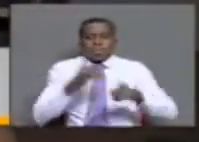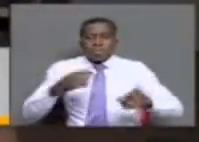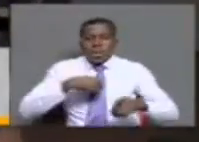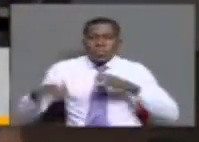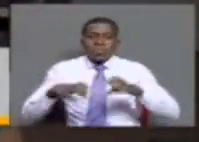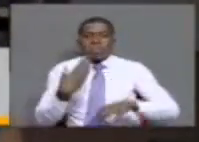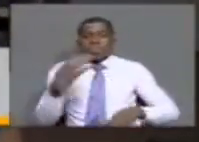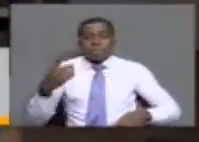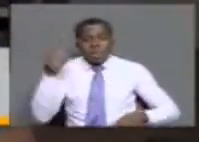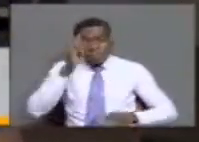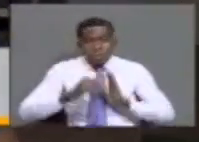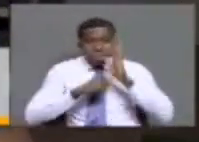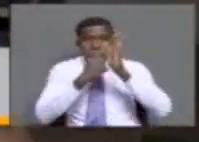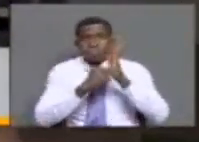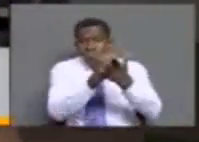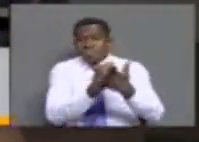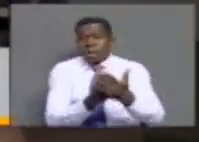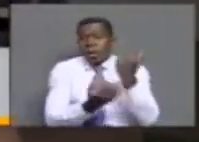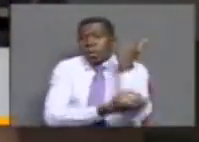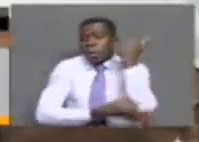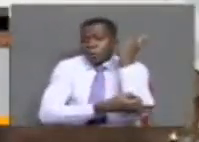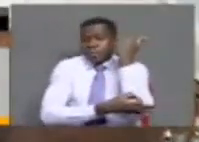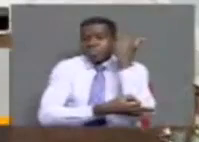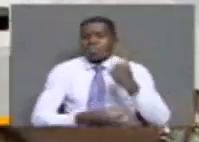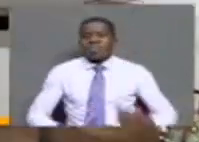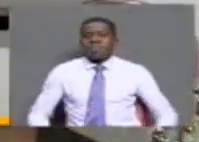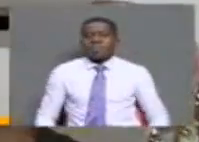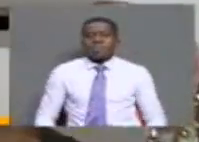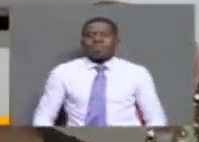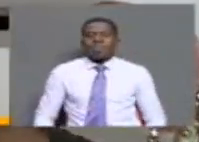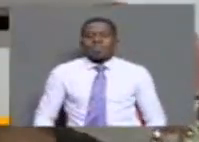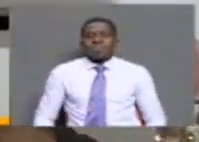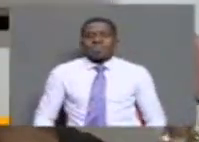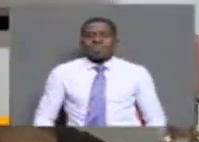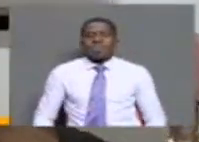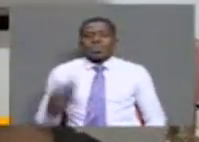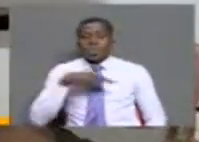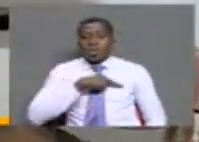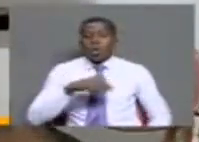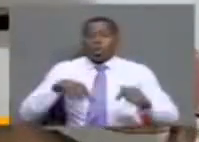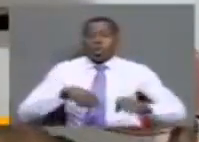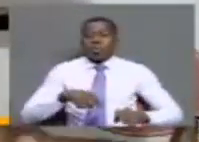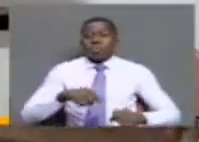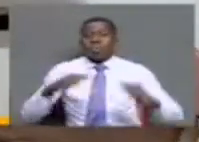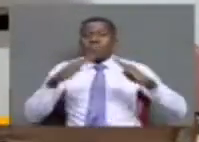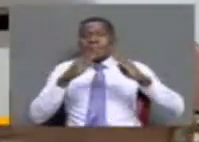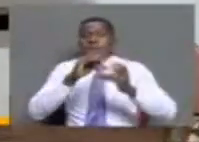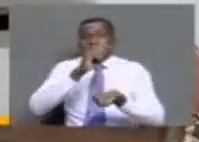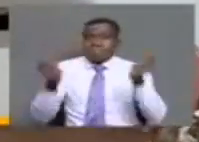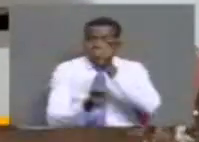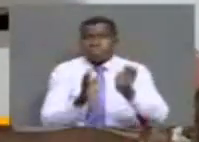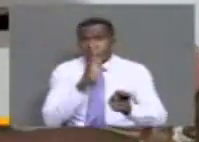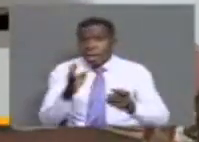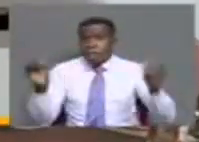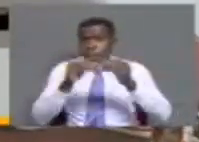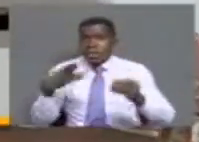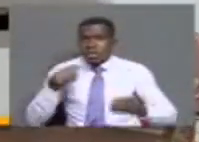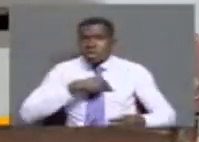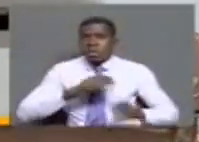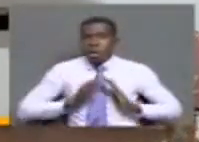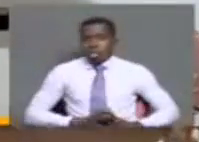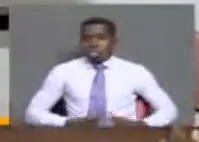do nosso país e não apenas do Sambizanga. Apesar de não estarmos hoje no município, estamos a contribuir não só